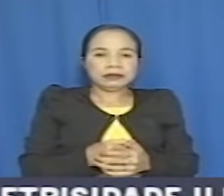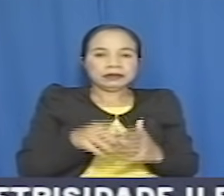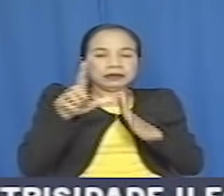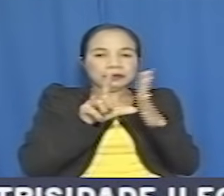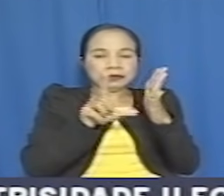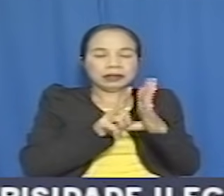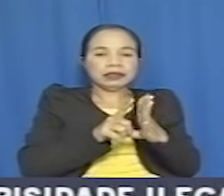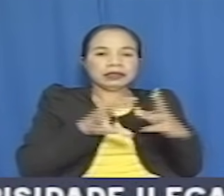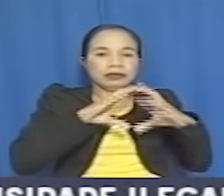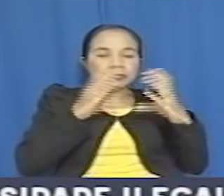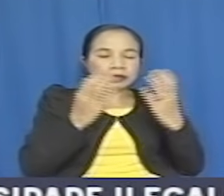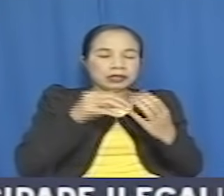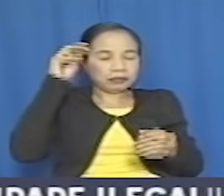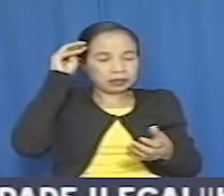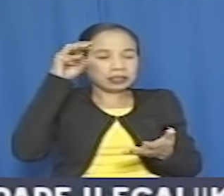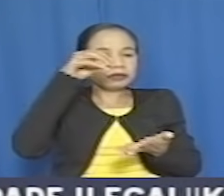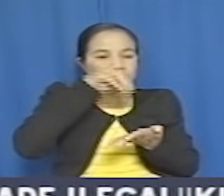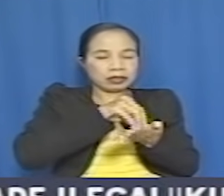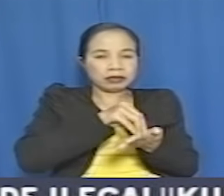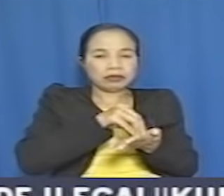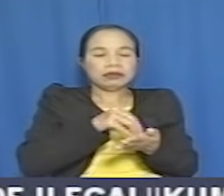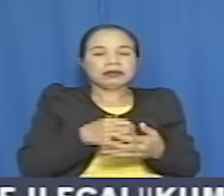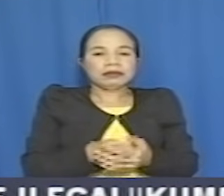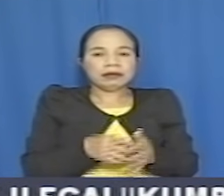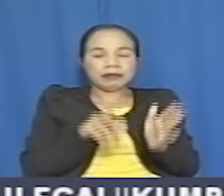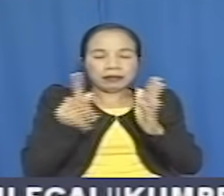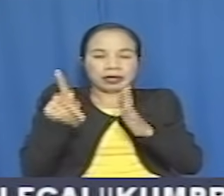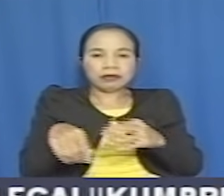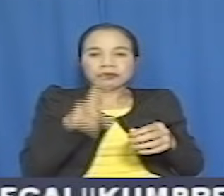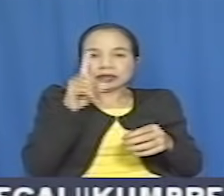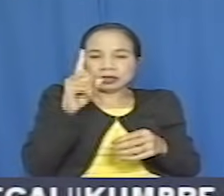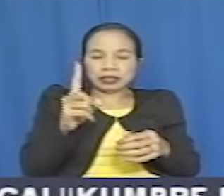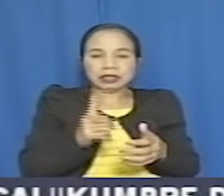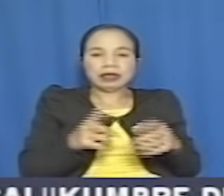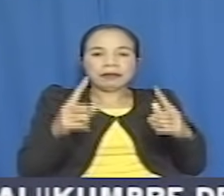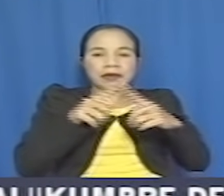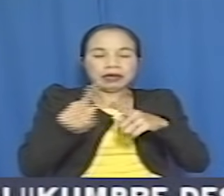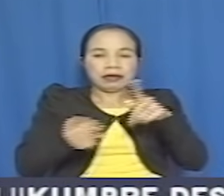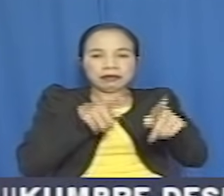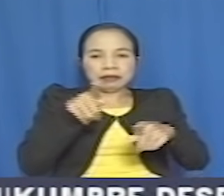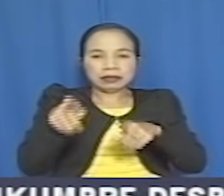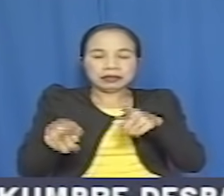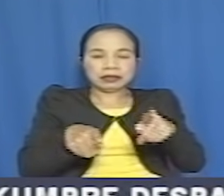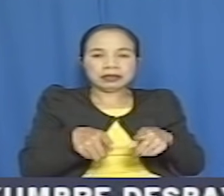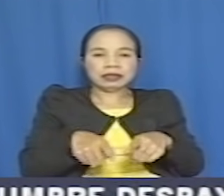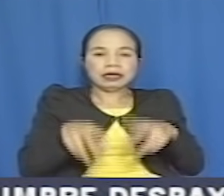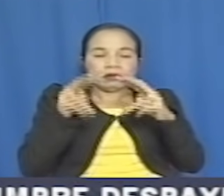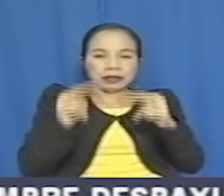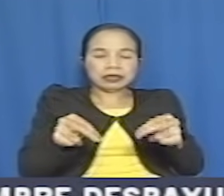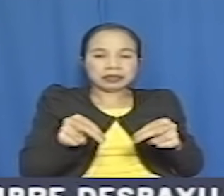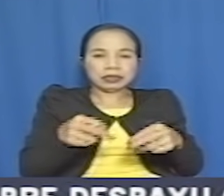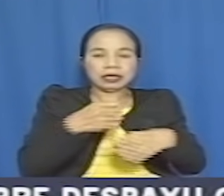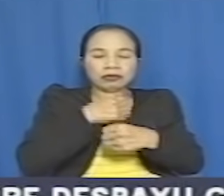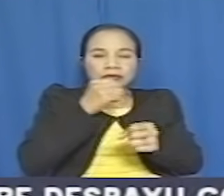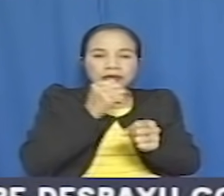Conselho Ministro Moss hatur tan exceção ida, permissão ida, ba cidadão Hirak Nebe maka precisa tu ba